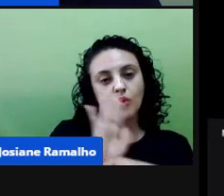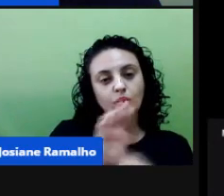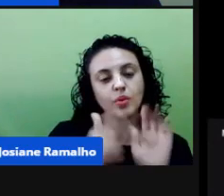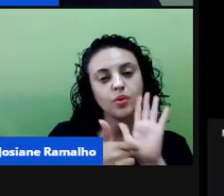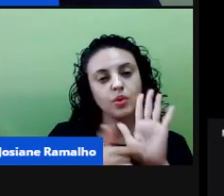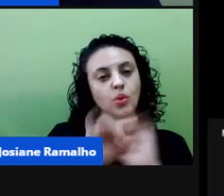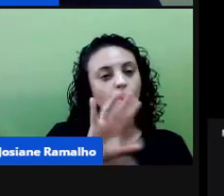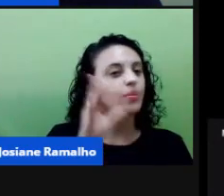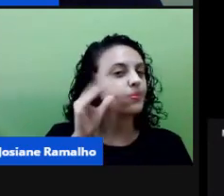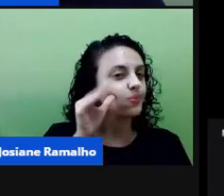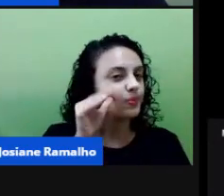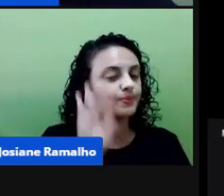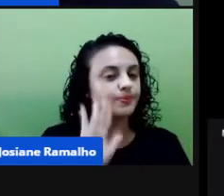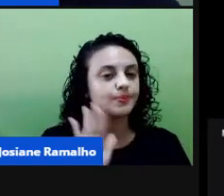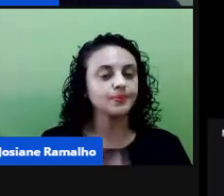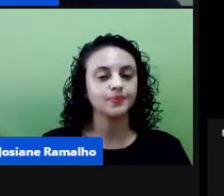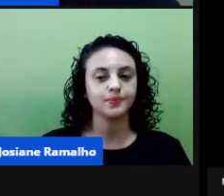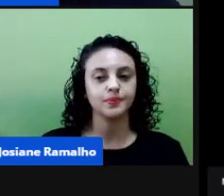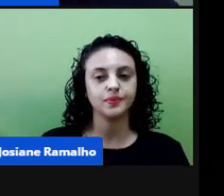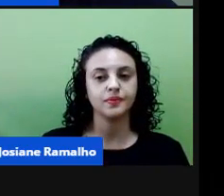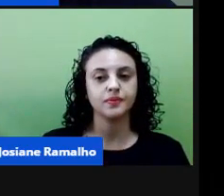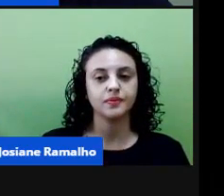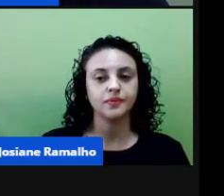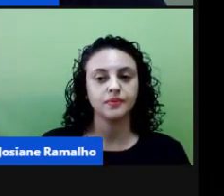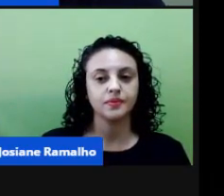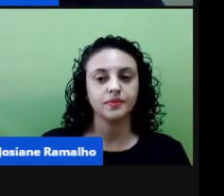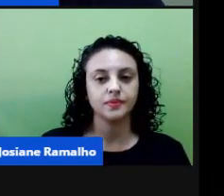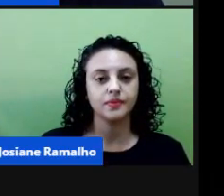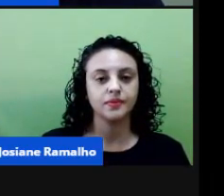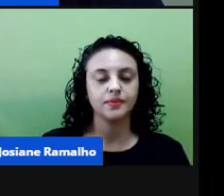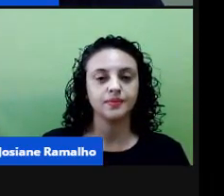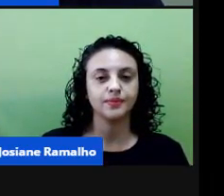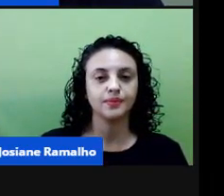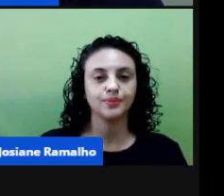Deixa eu ver como que eu tiro daqui e volto.